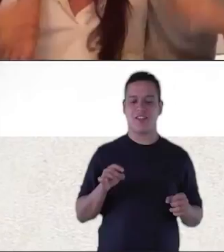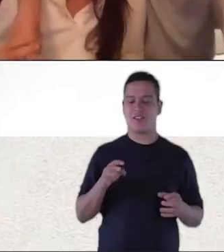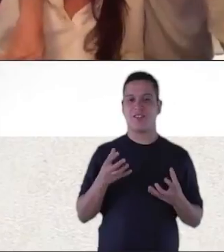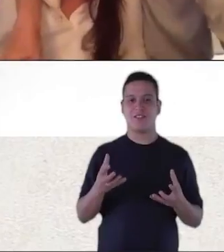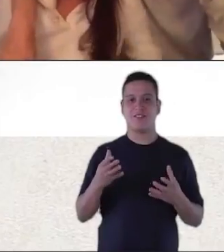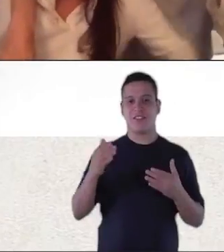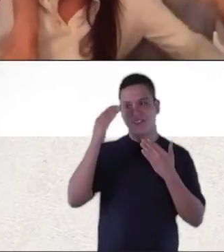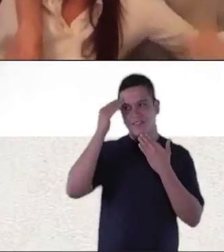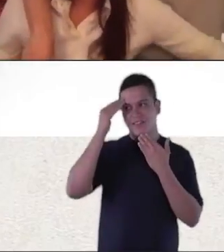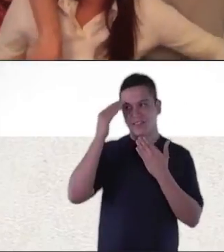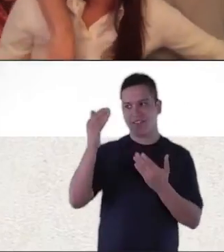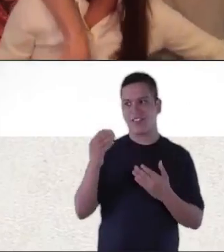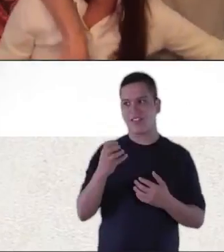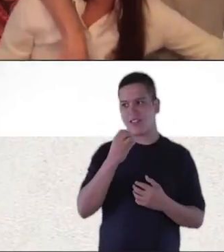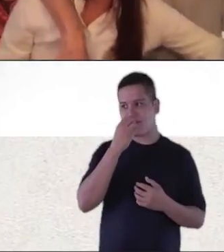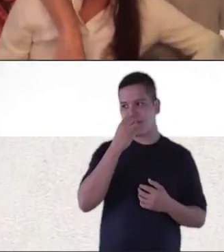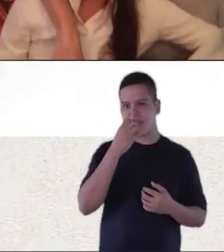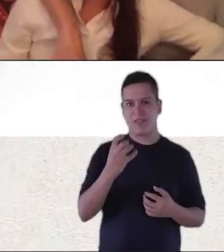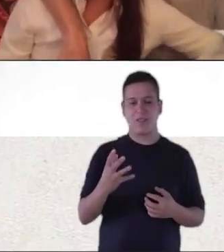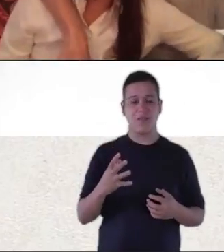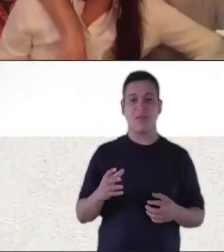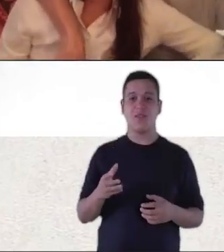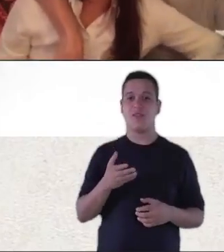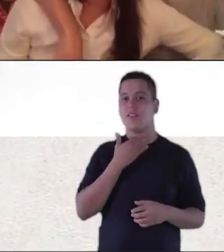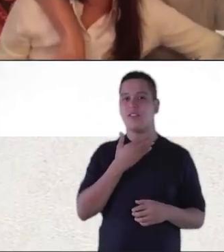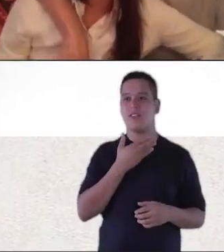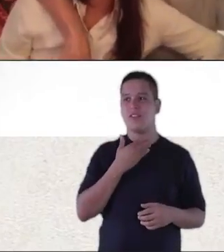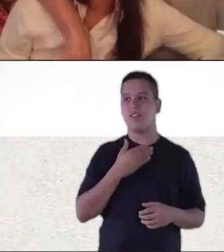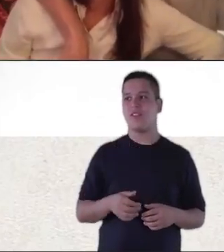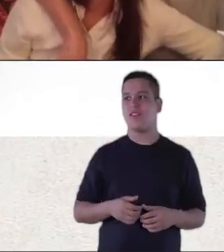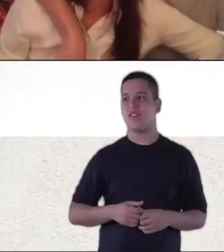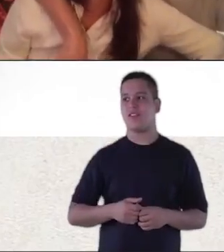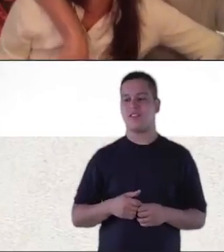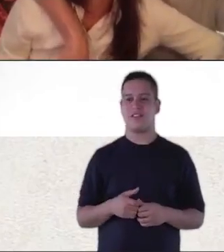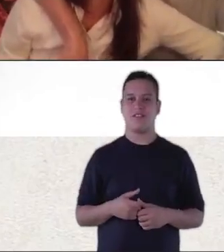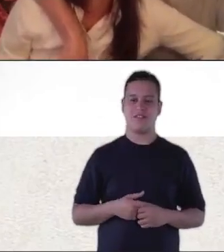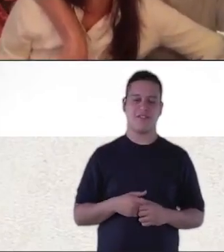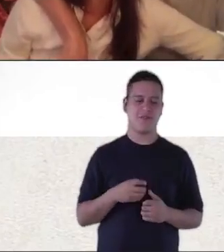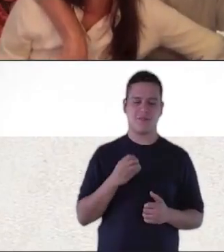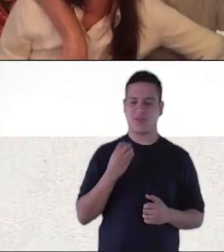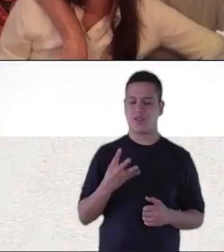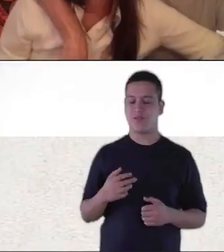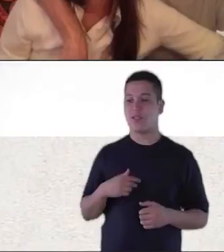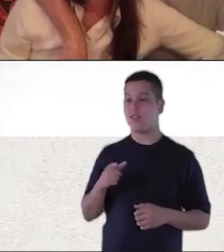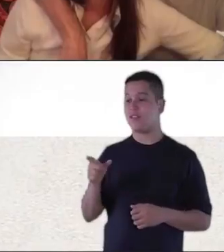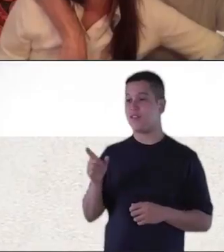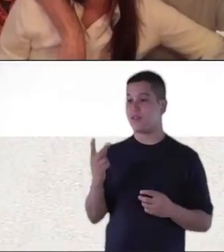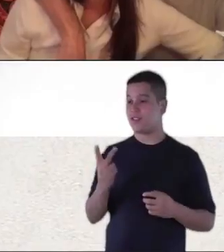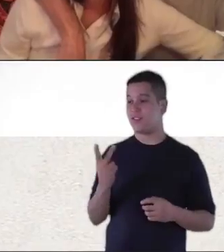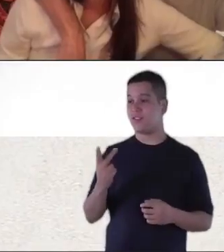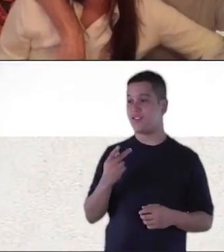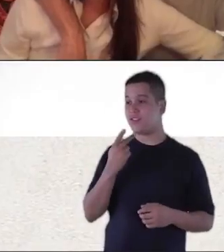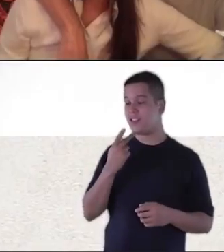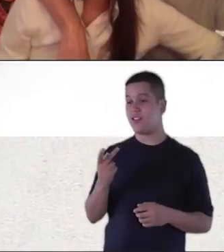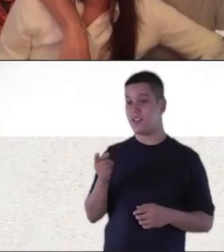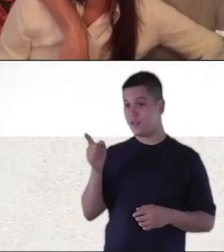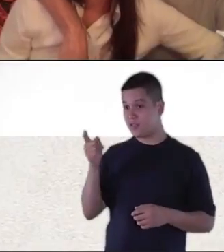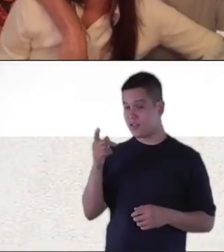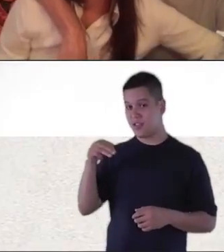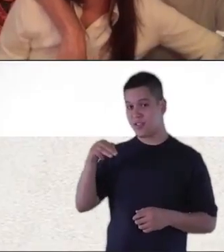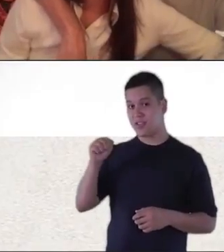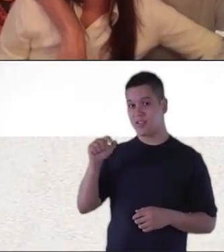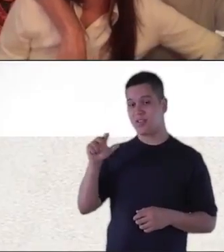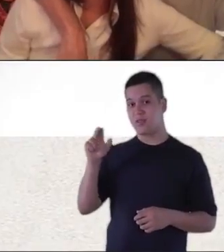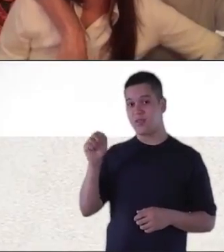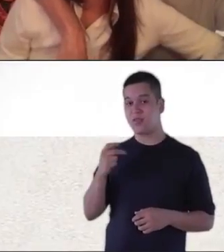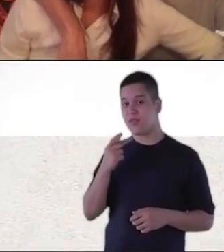agradecer. Foi uma delícia de papo. E como a Malu falou... Como a Malu falou, esta é sempre um papo,